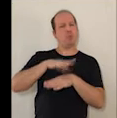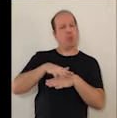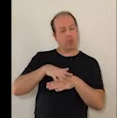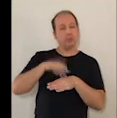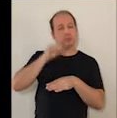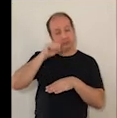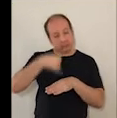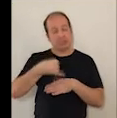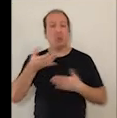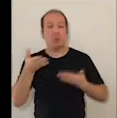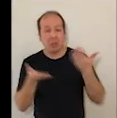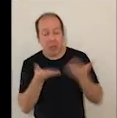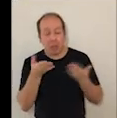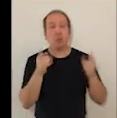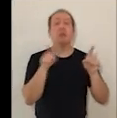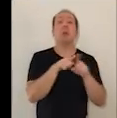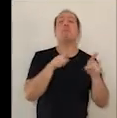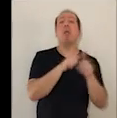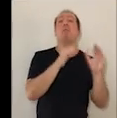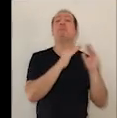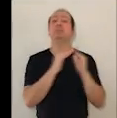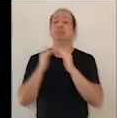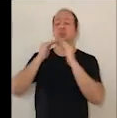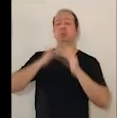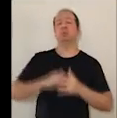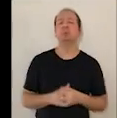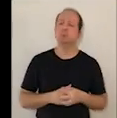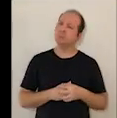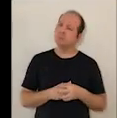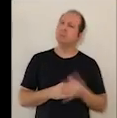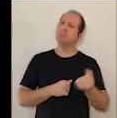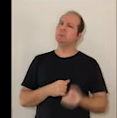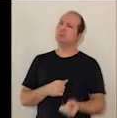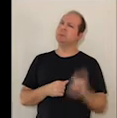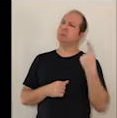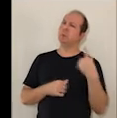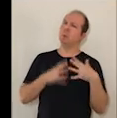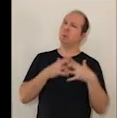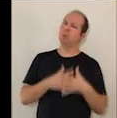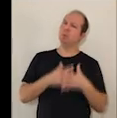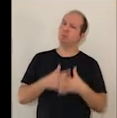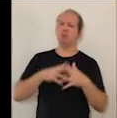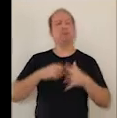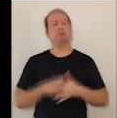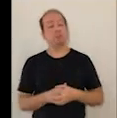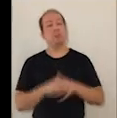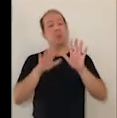criados e os vizinhos também. Muito estranho e muito confuso.